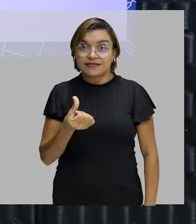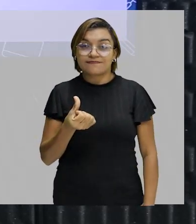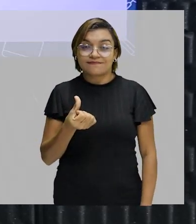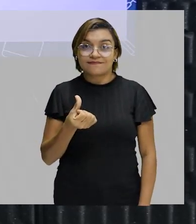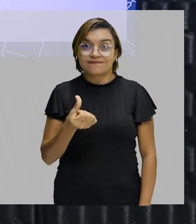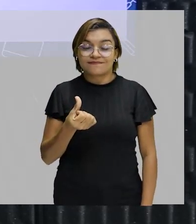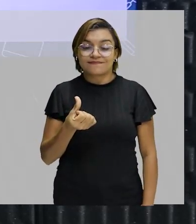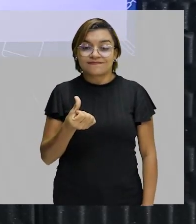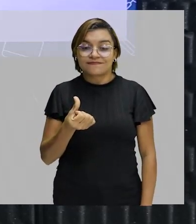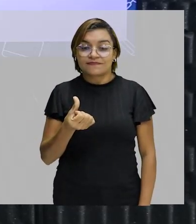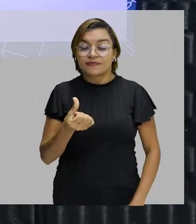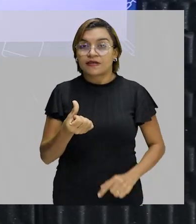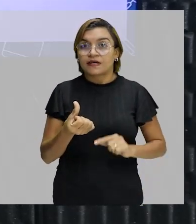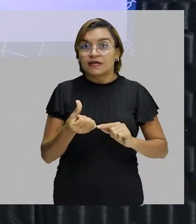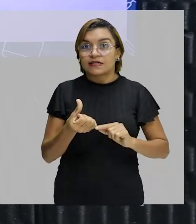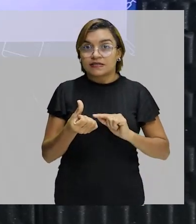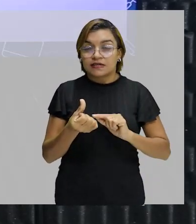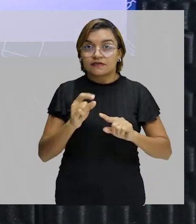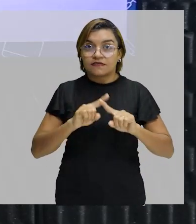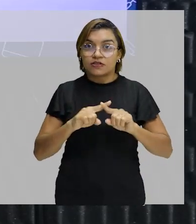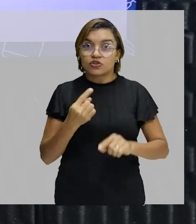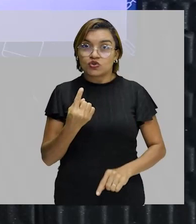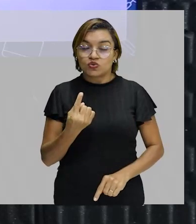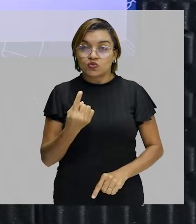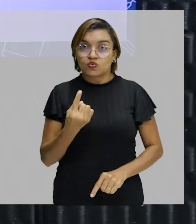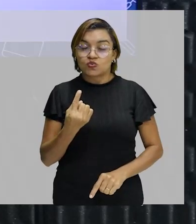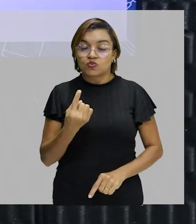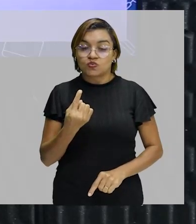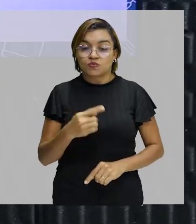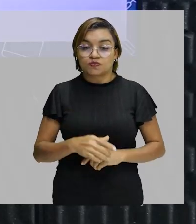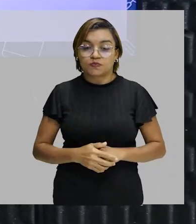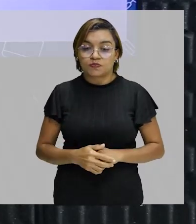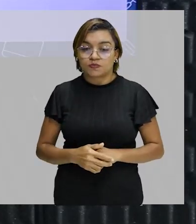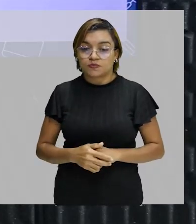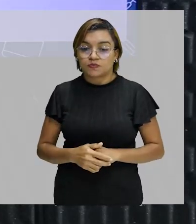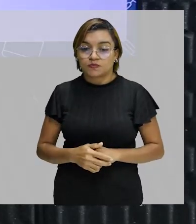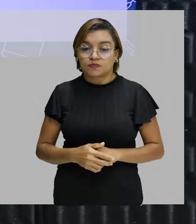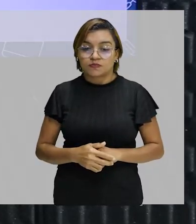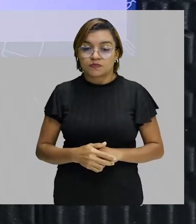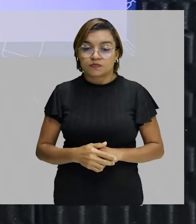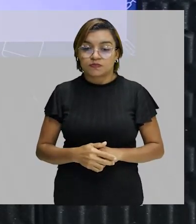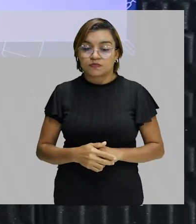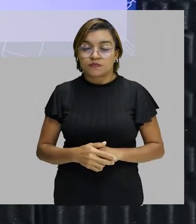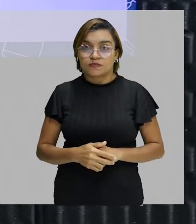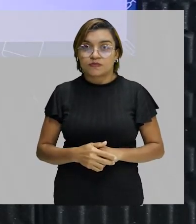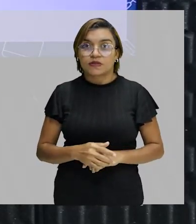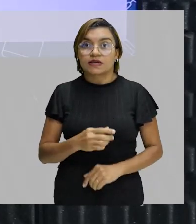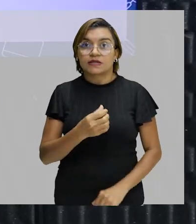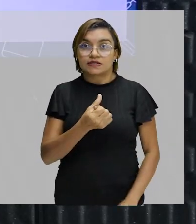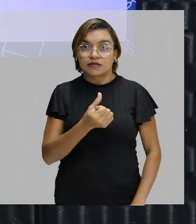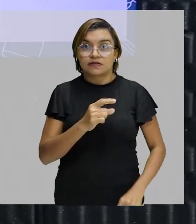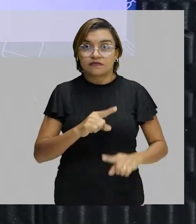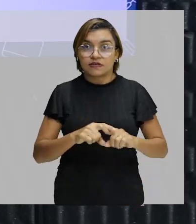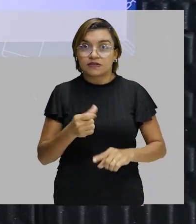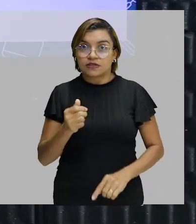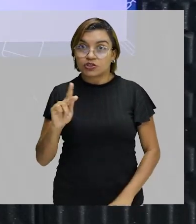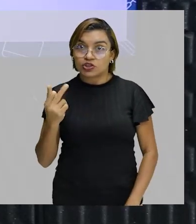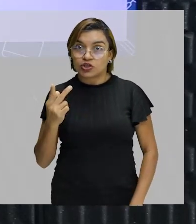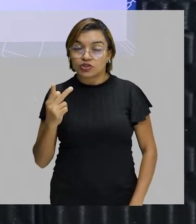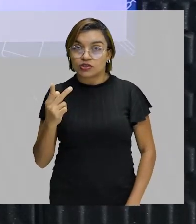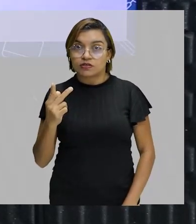6, certo? 6 vezes 1, 6 carbono, C6. 6 vezes um hidrogênio, 6